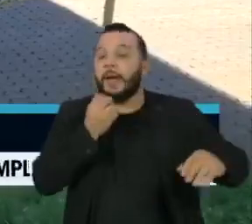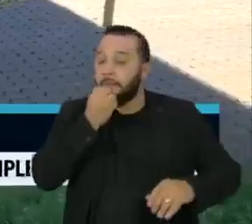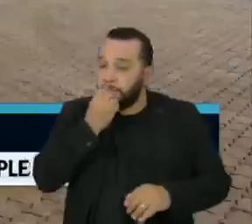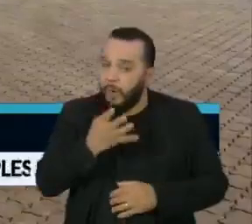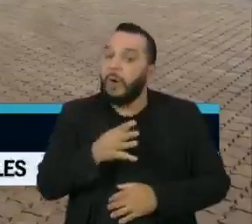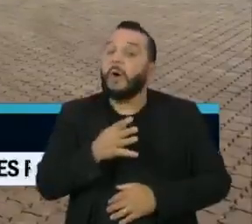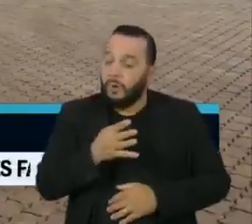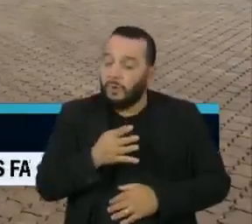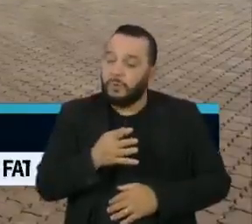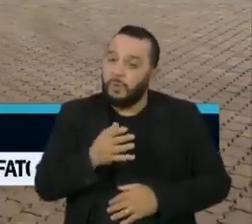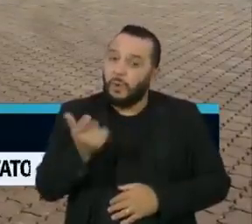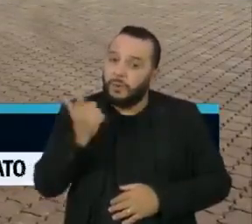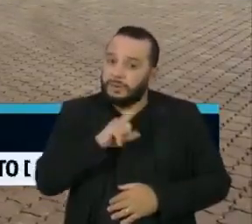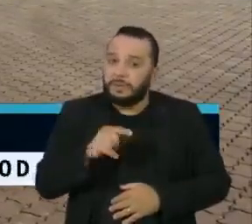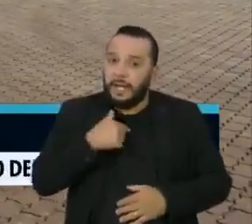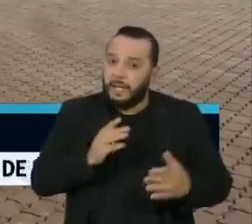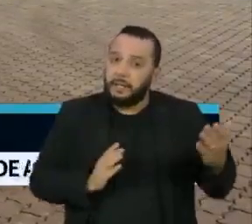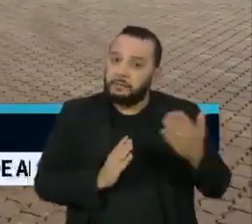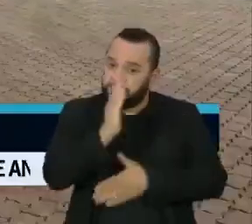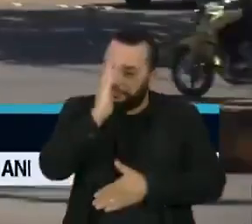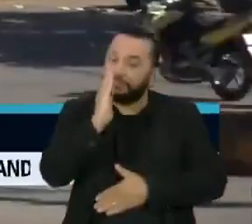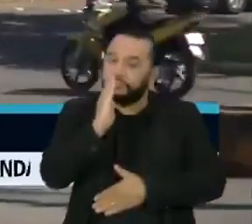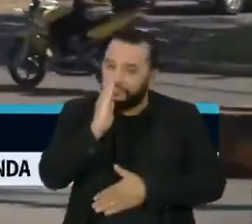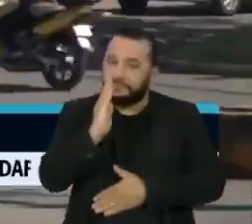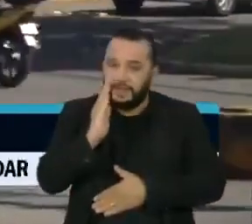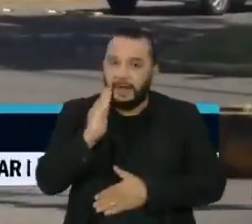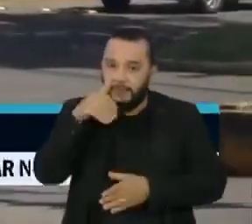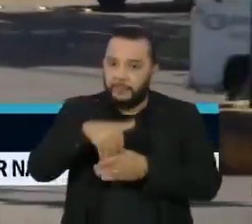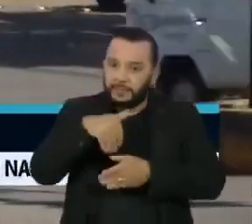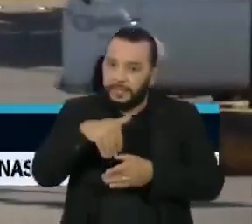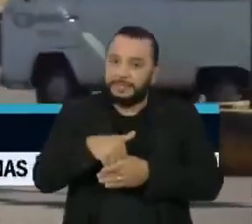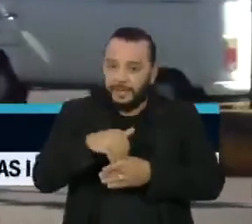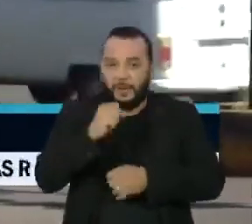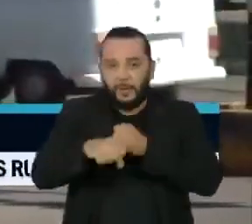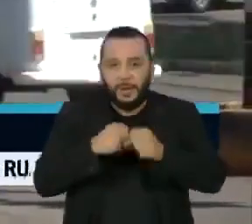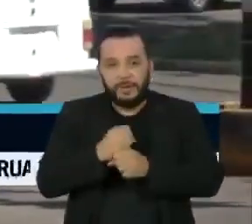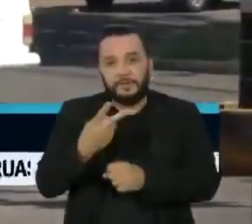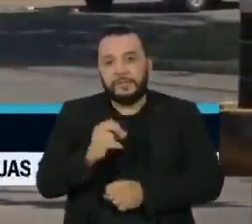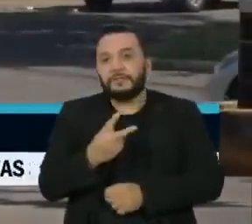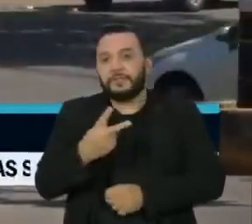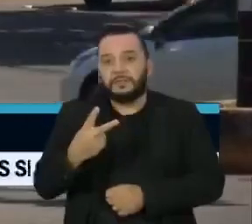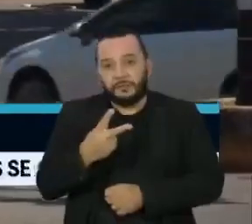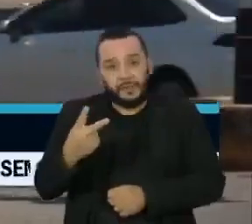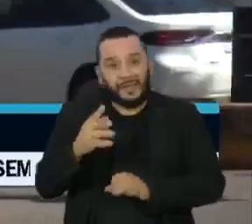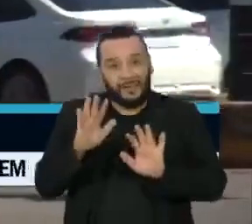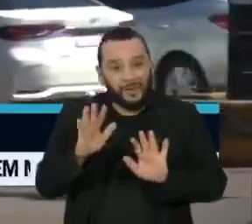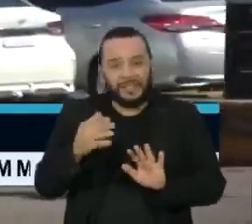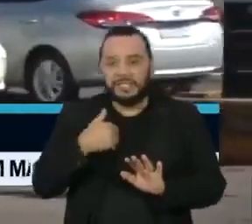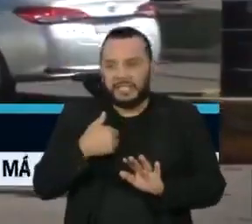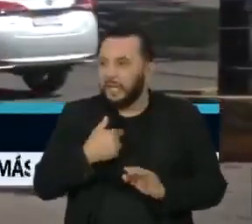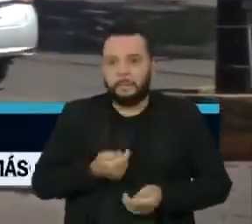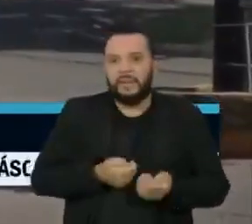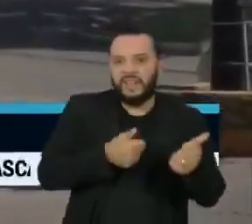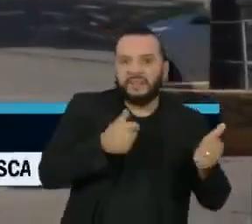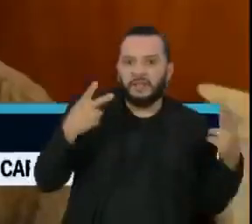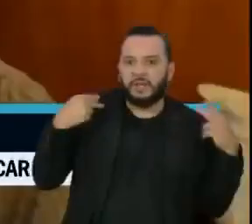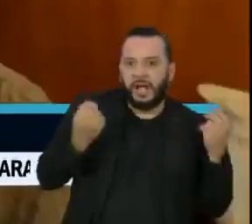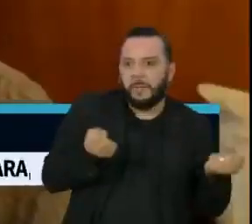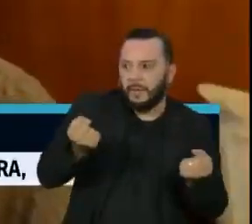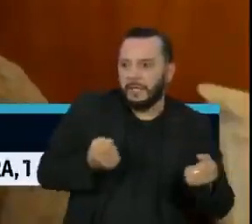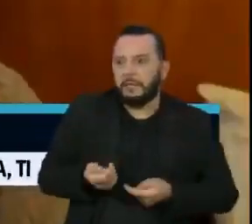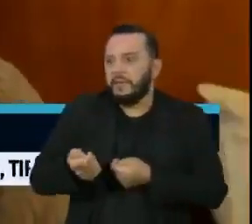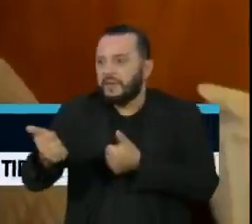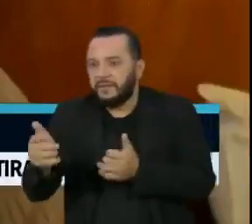com o gasto do governo para caminhoneiro, mas não sei o quê, entendeu? E não se dão conta de que isso impacta